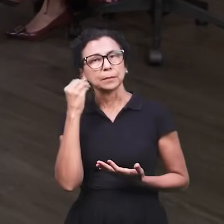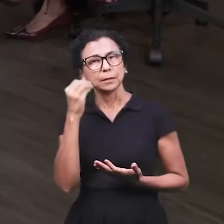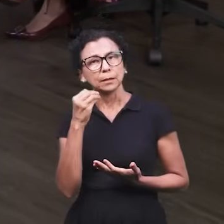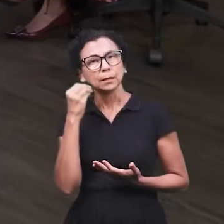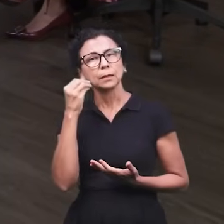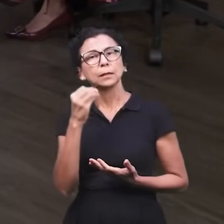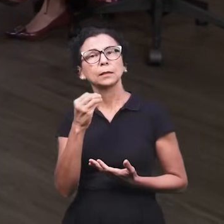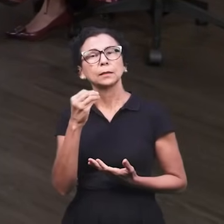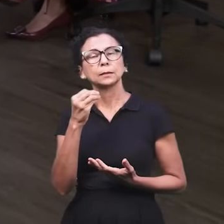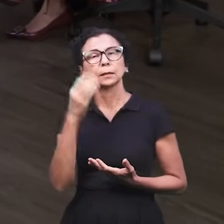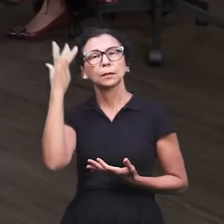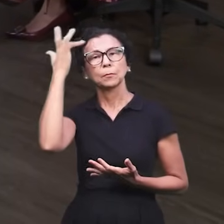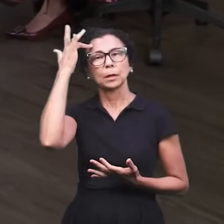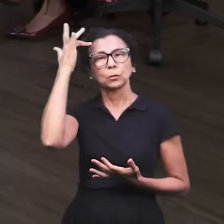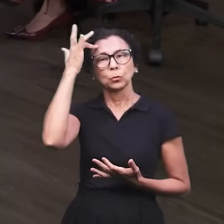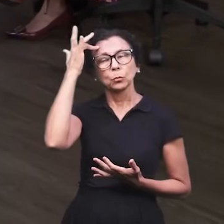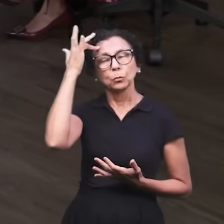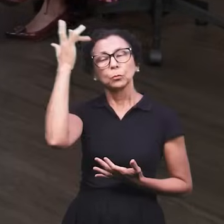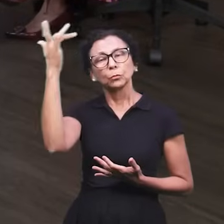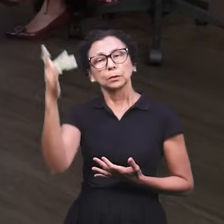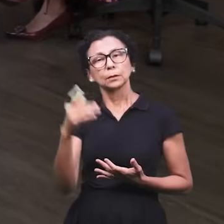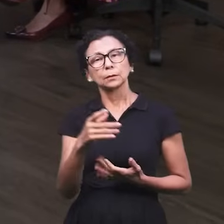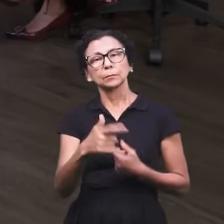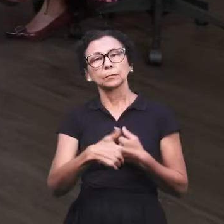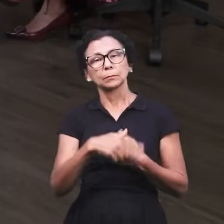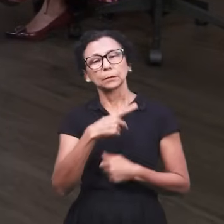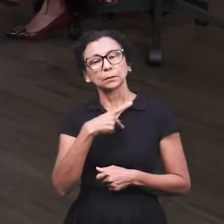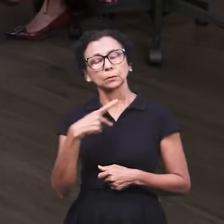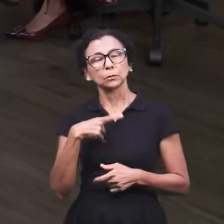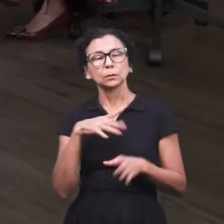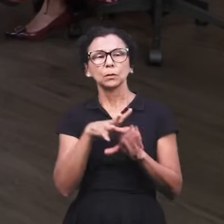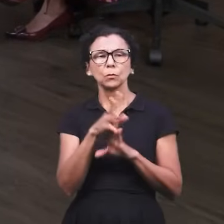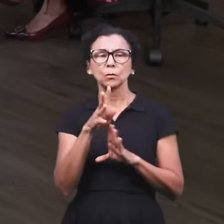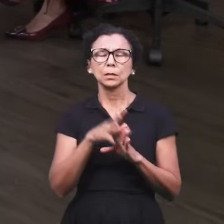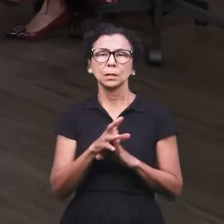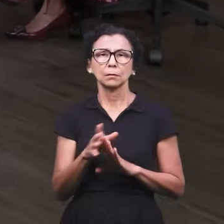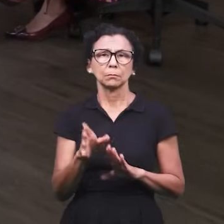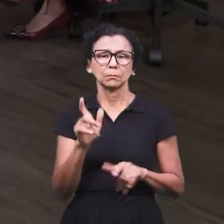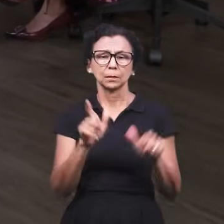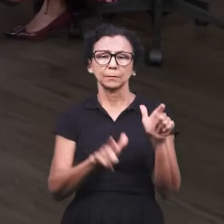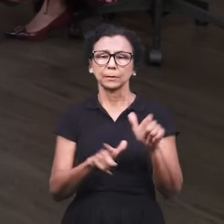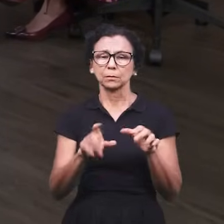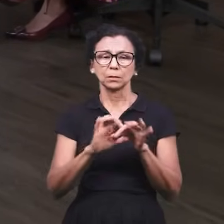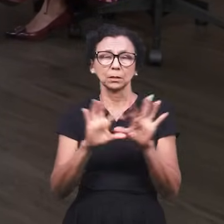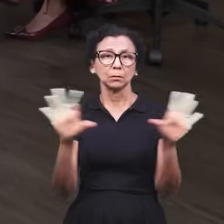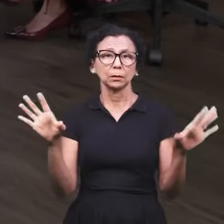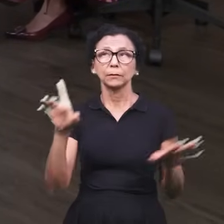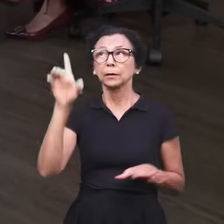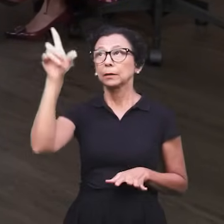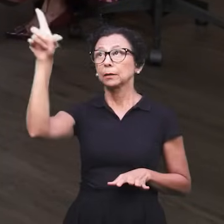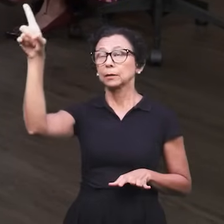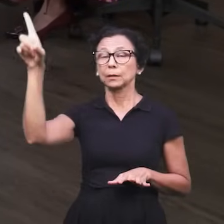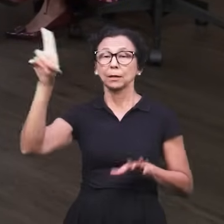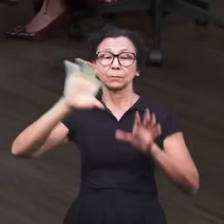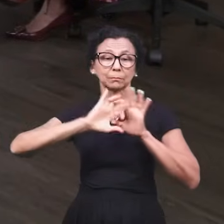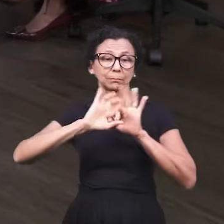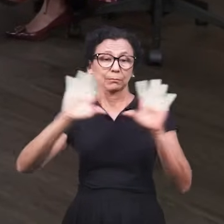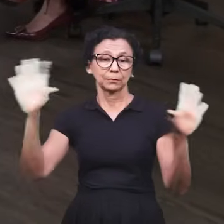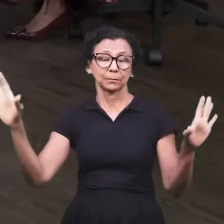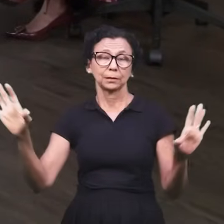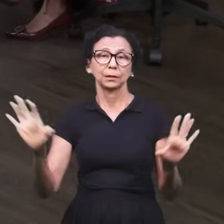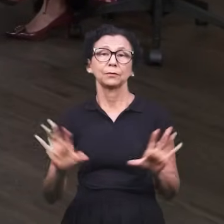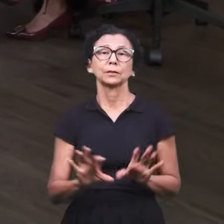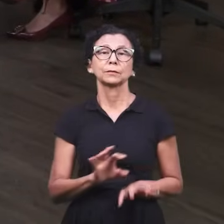mais velho, de servo do Senhor, de pastor. Você dá um conselho, mas as pessoas são livres. Deus deu livre-arbítrio e nós,